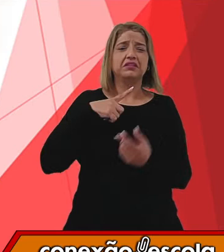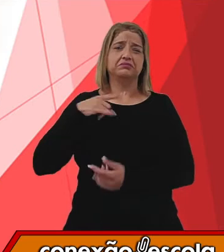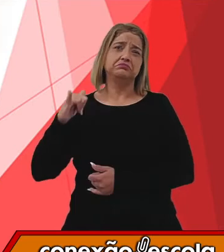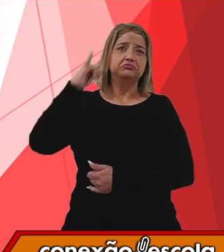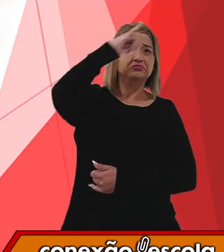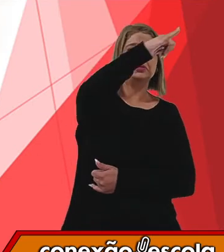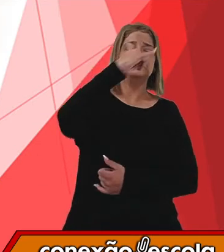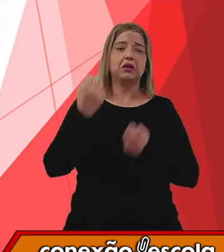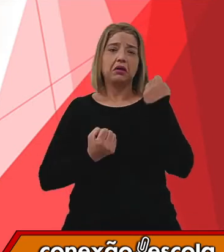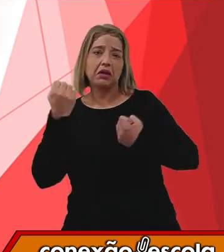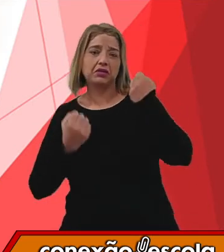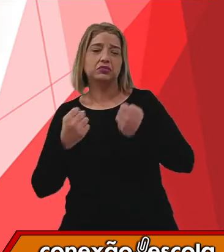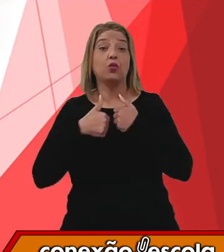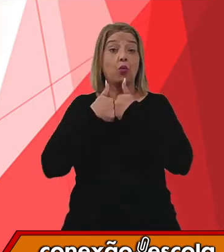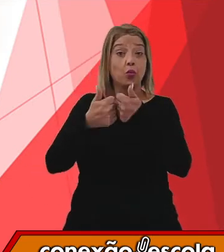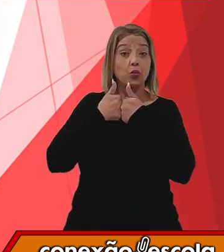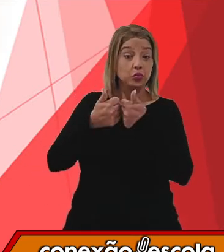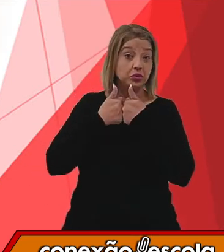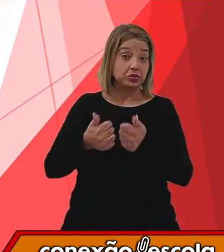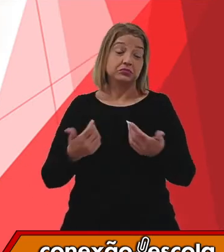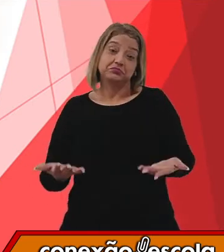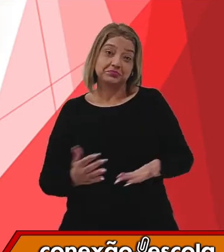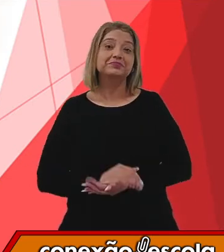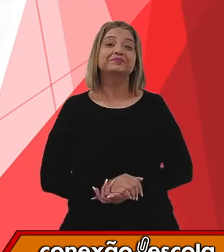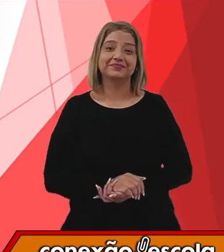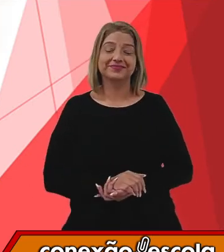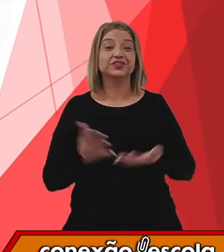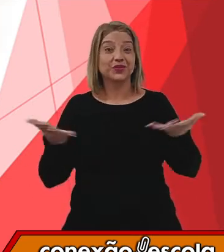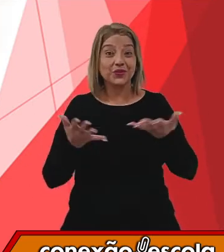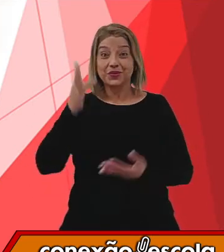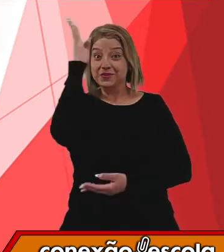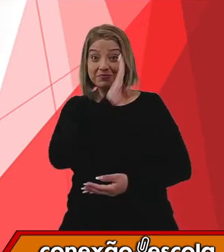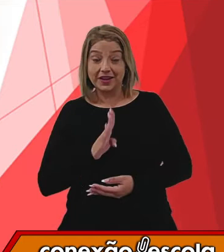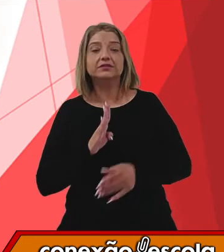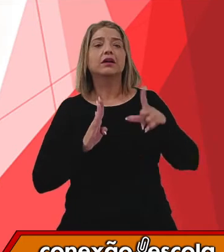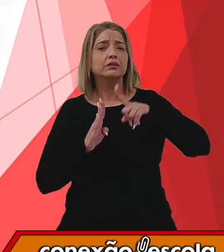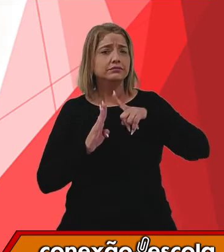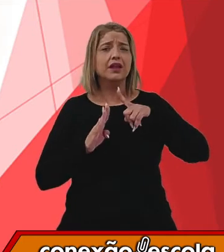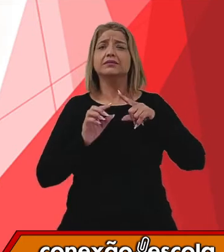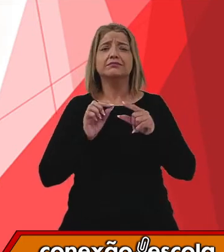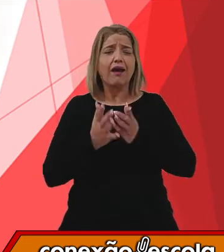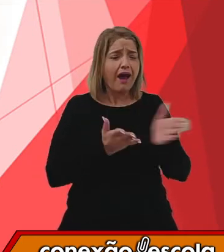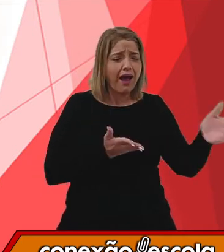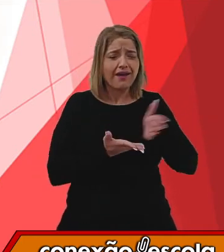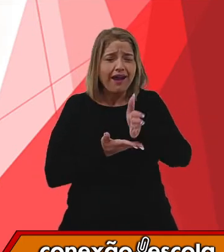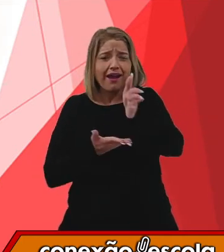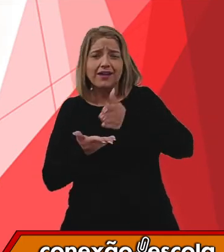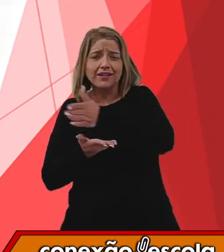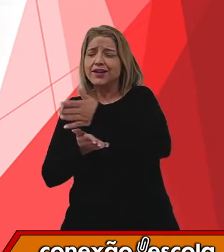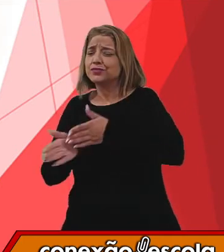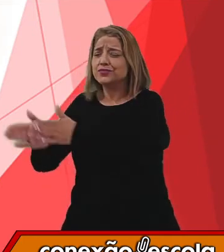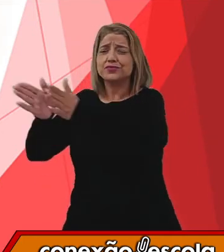de automóvel, de ônibus. Hoje, em nosso país, existem muitas rodovias, que são